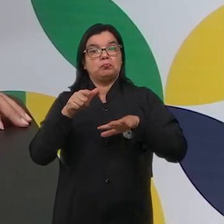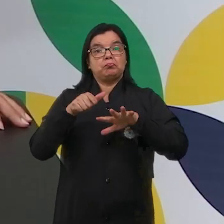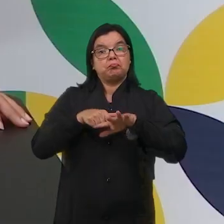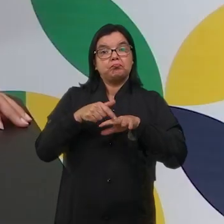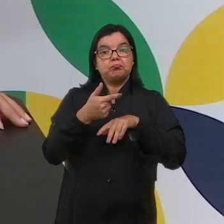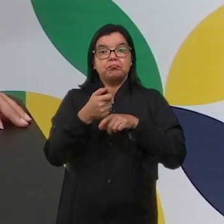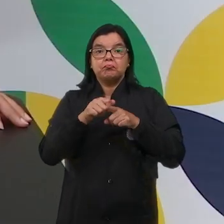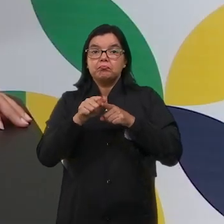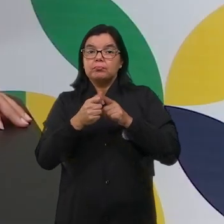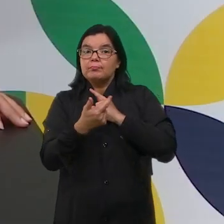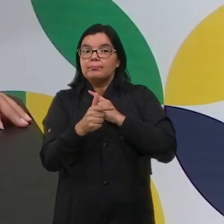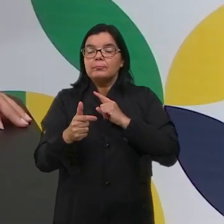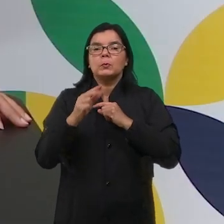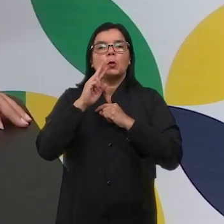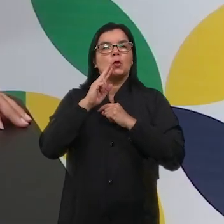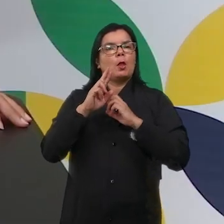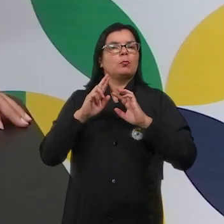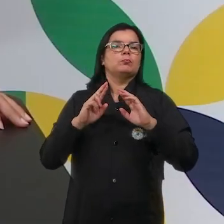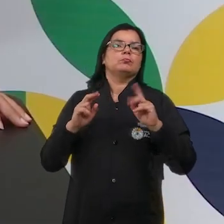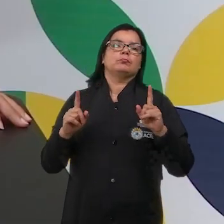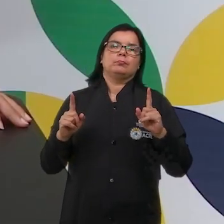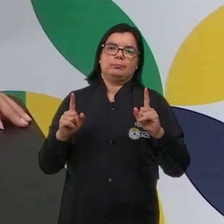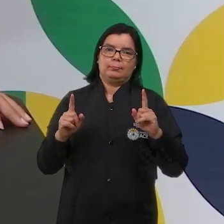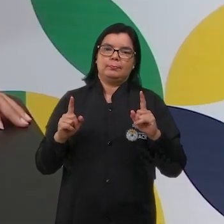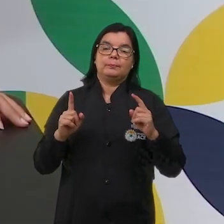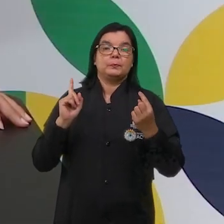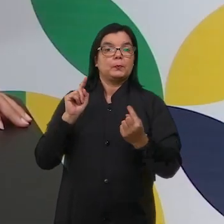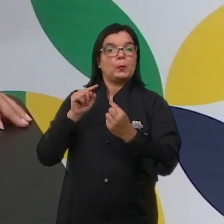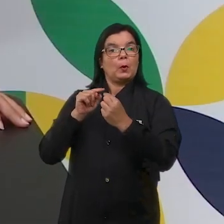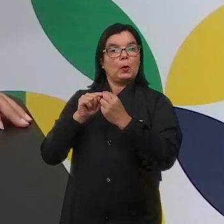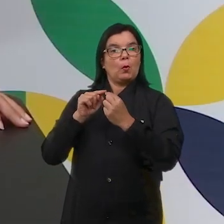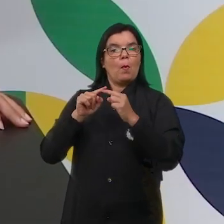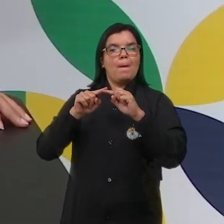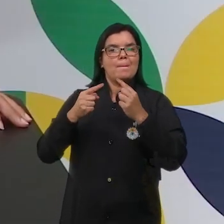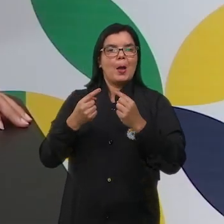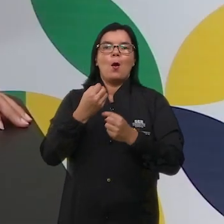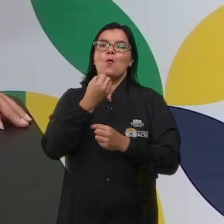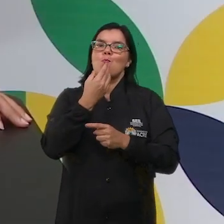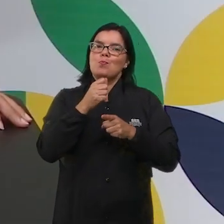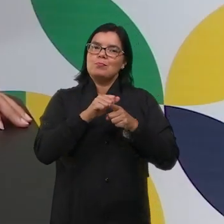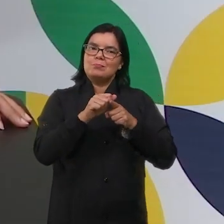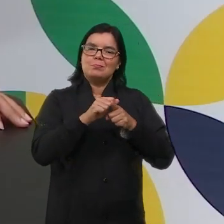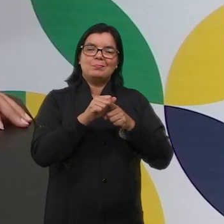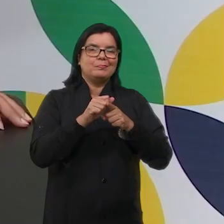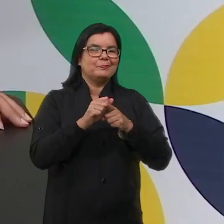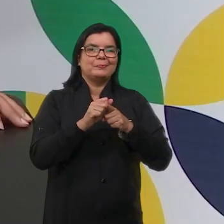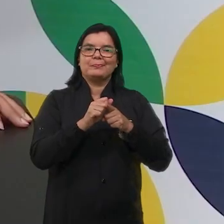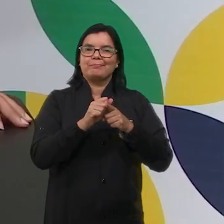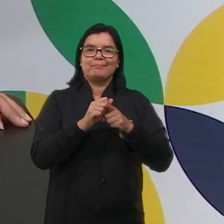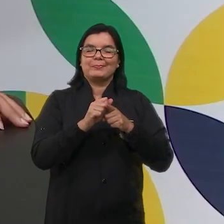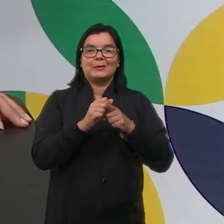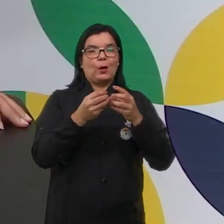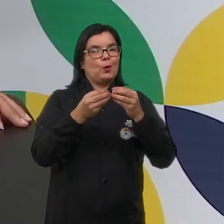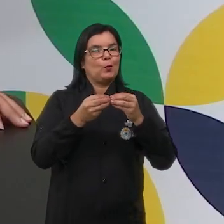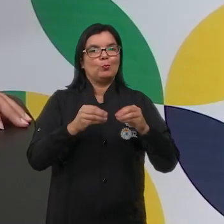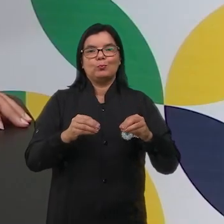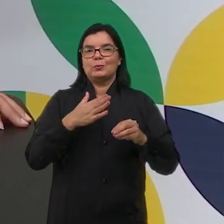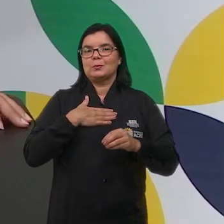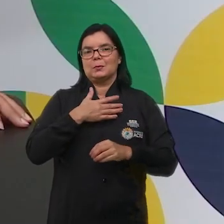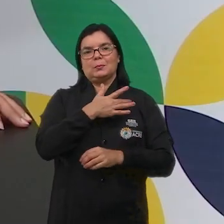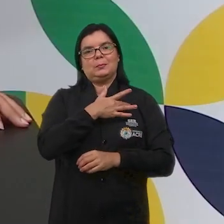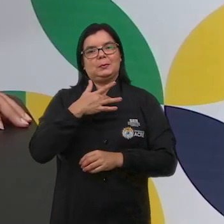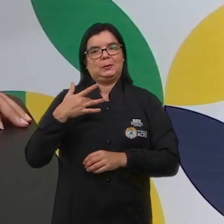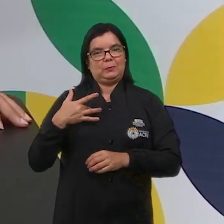O resultado vai ser diferente, a minha intencionalidade, mas usar um bom tênis não é prejudicial à minha